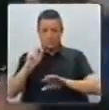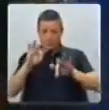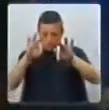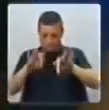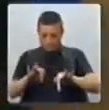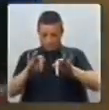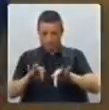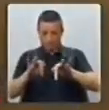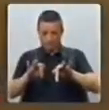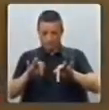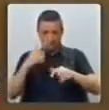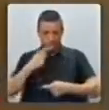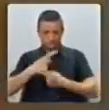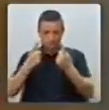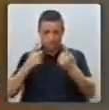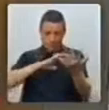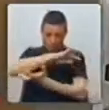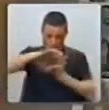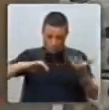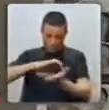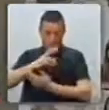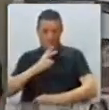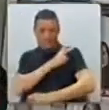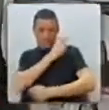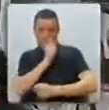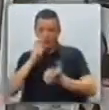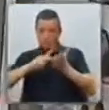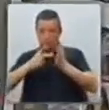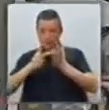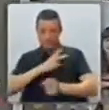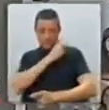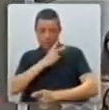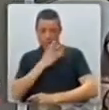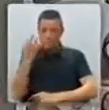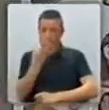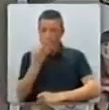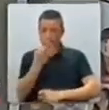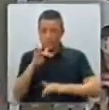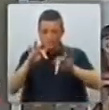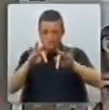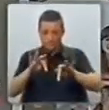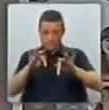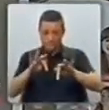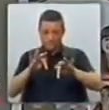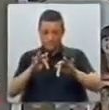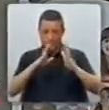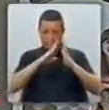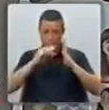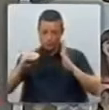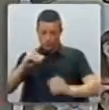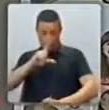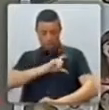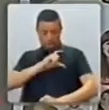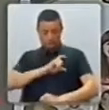de grande azáfama aqui na Faculdade de Engenharia da Universidade do Porto. Tudo para concluir este protótipo de coração